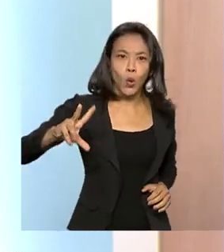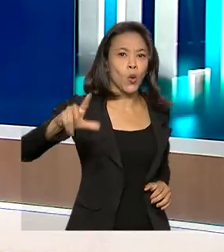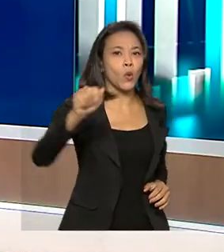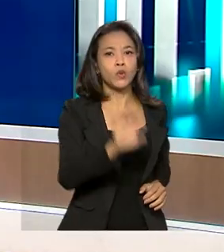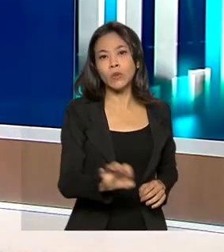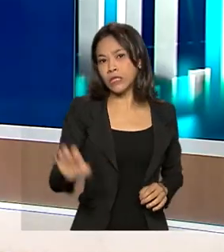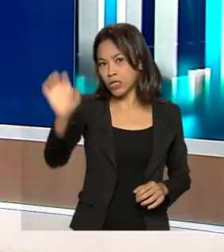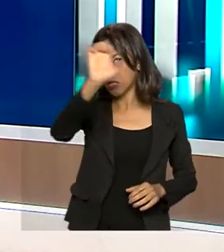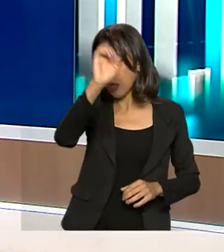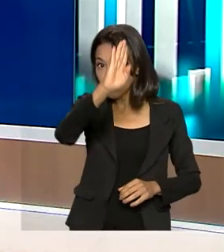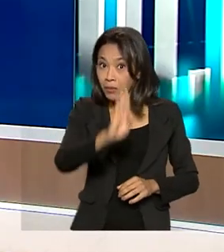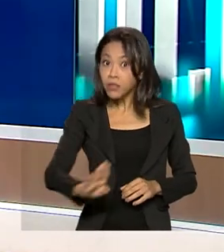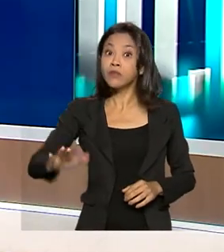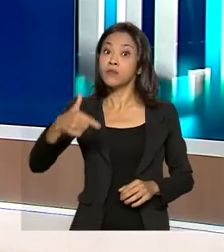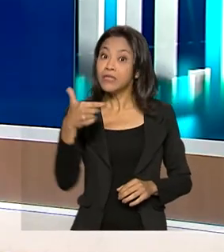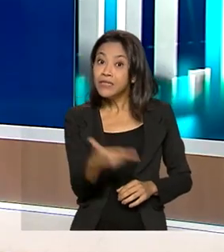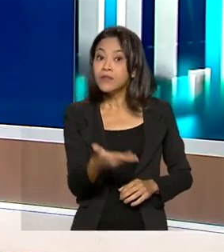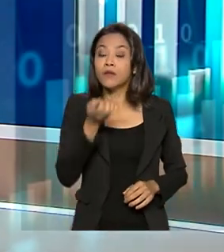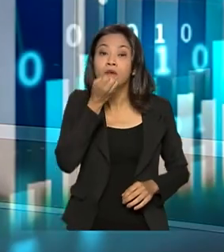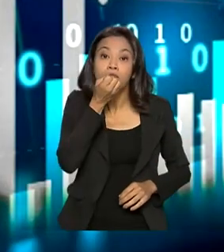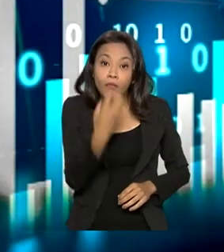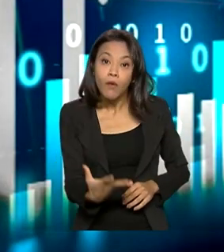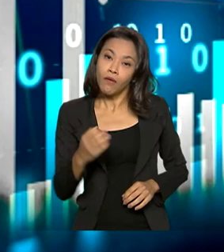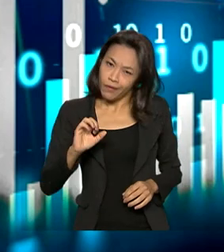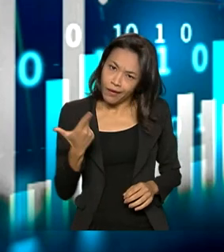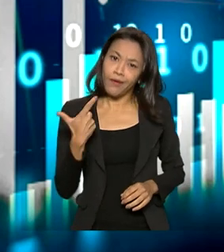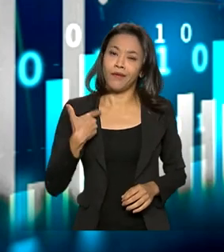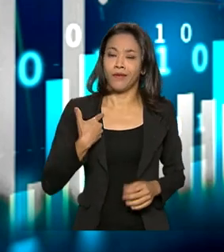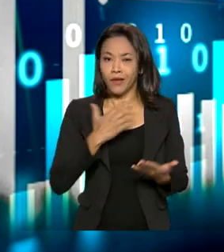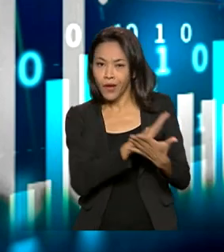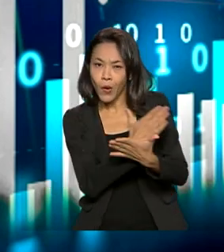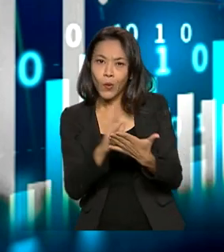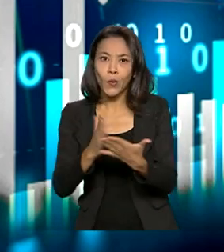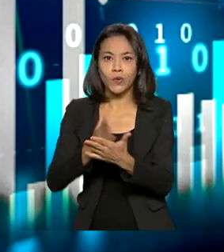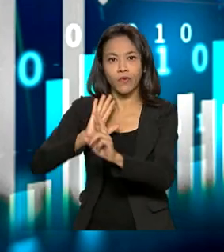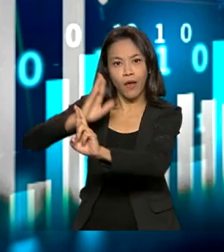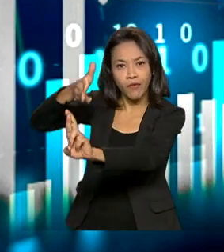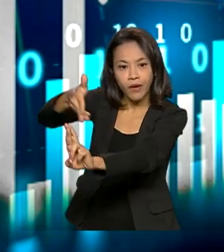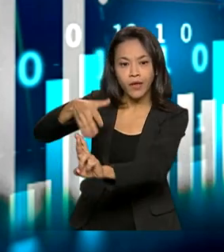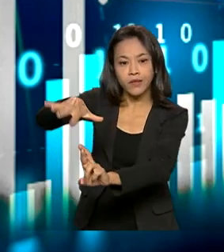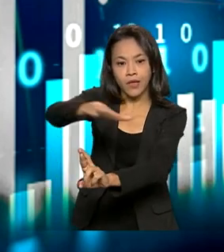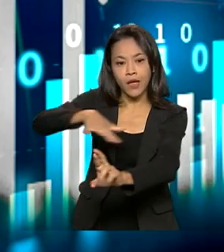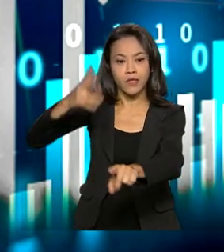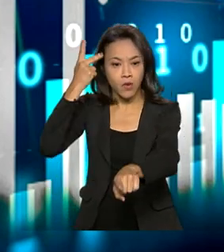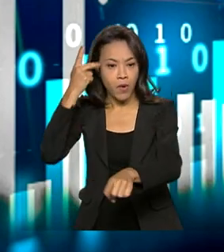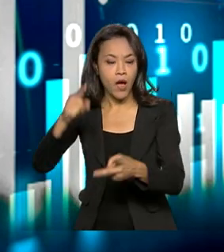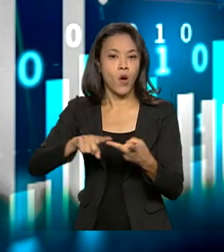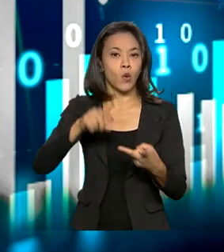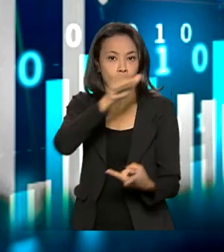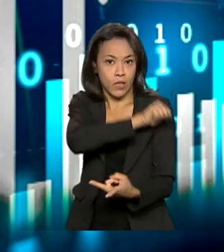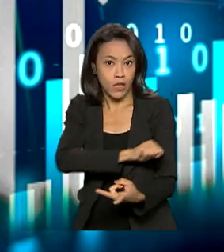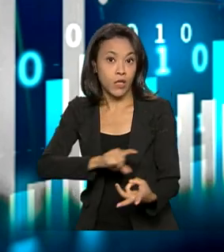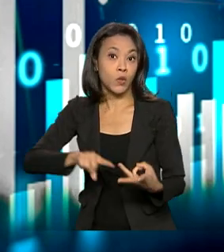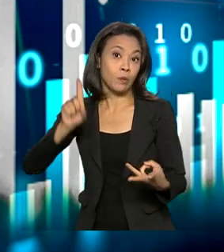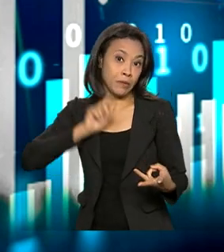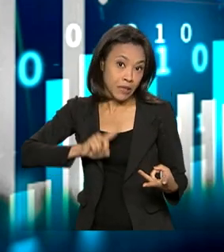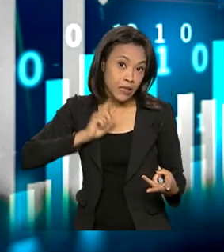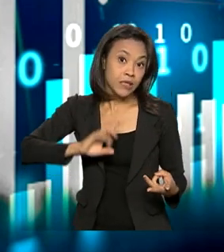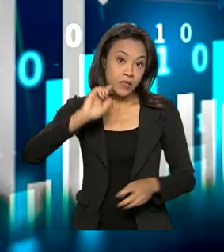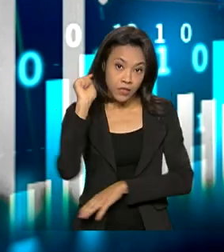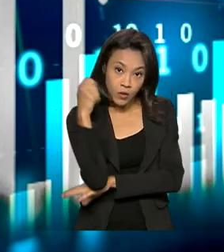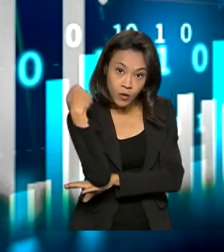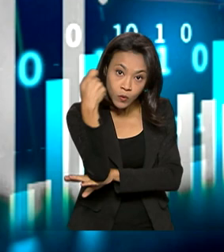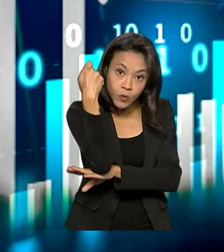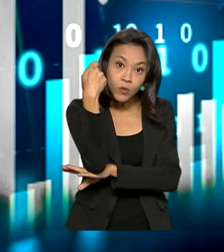da Federação Brasileira, o que é muito bom. É claro que algumas delas se destacaram, como foi o caso de São Paulo, Rio de Janeiro, Minas e Rio Grande do Sul,